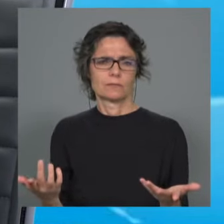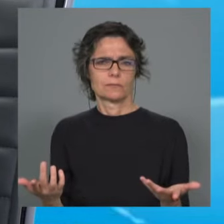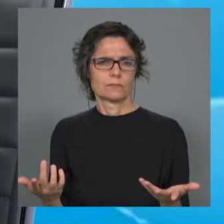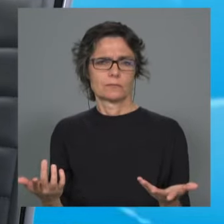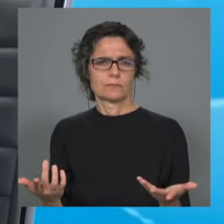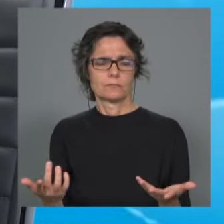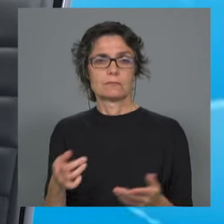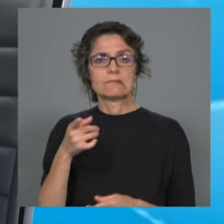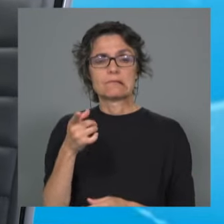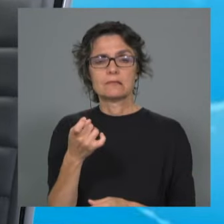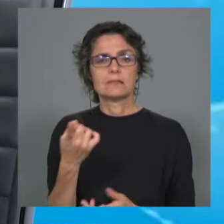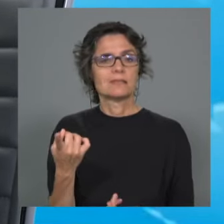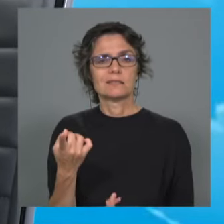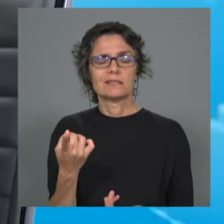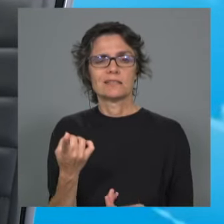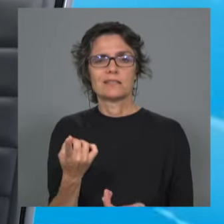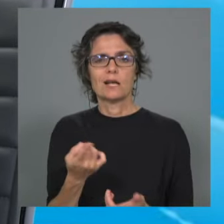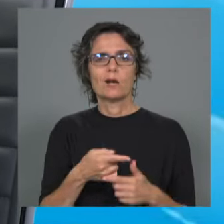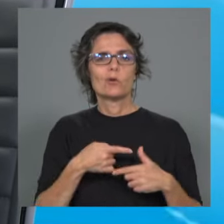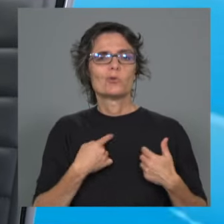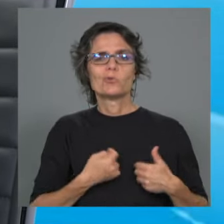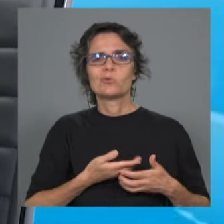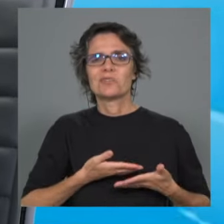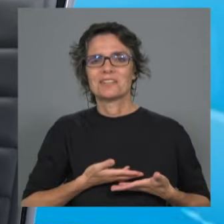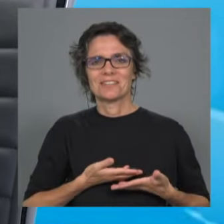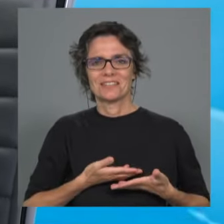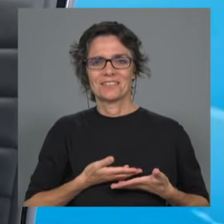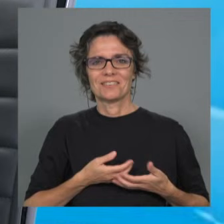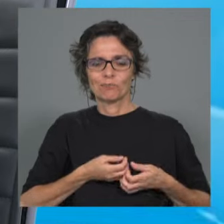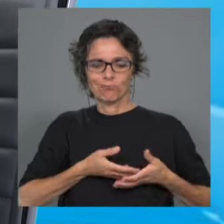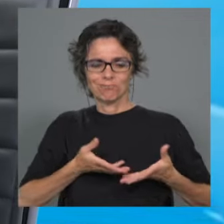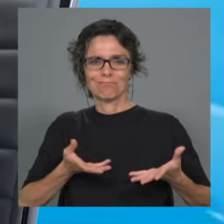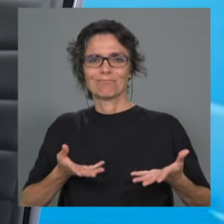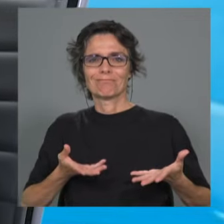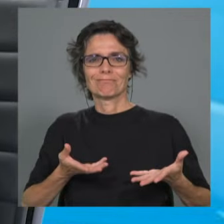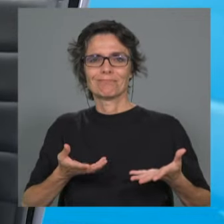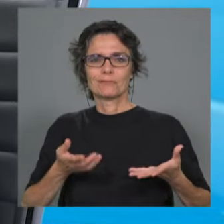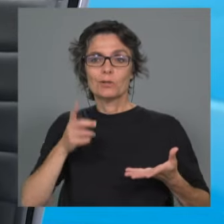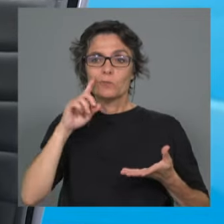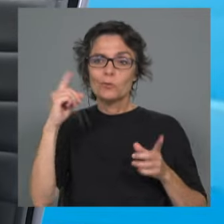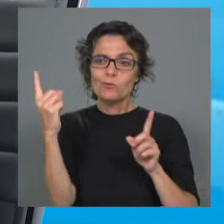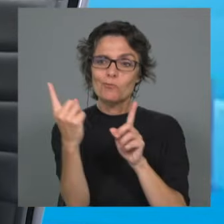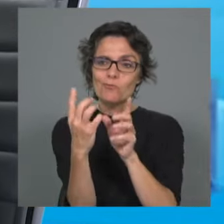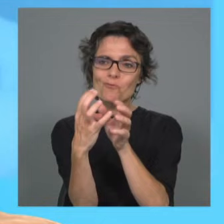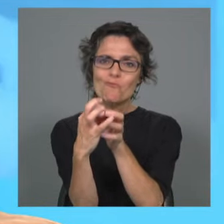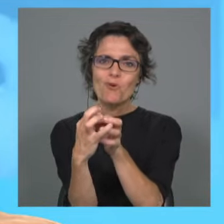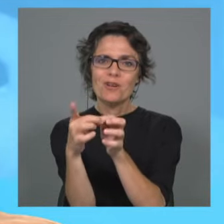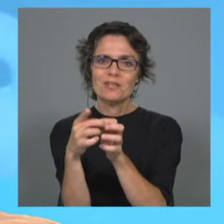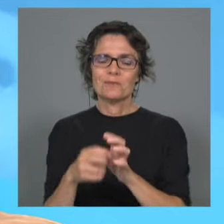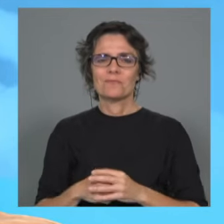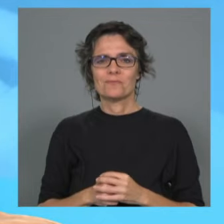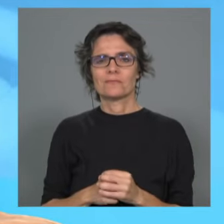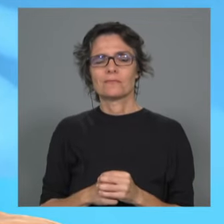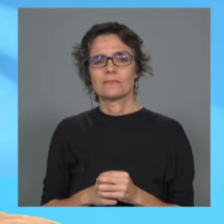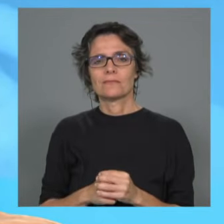manifestações, mas precisa assim de um coração capaz de ir ao encontro. Exatamente. A segunda leitura,